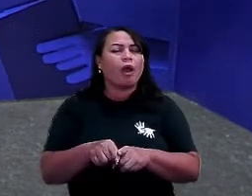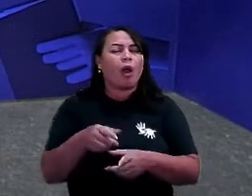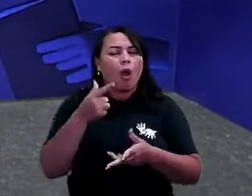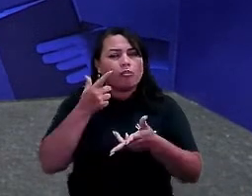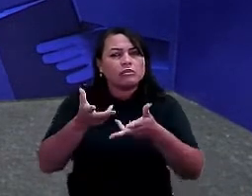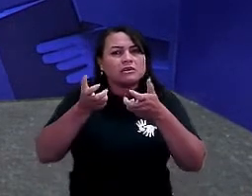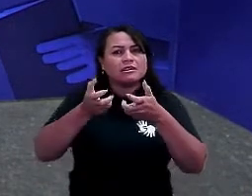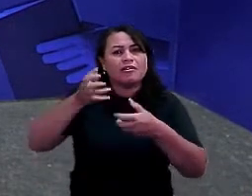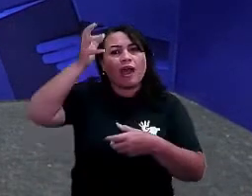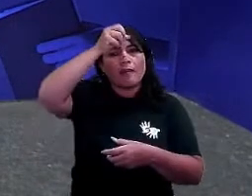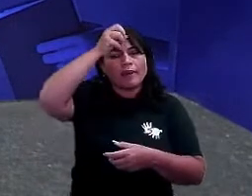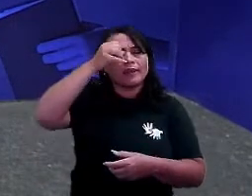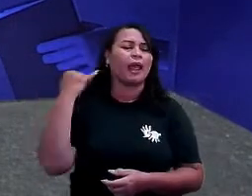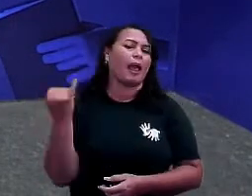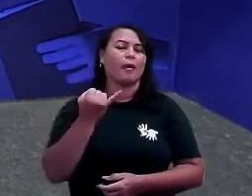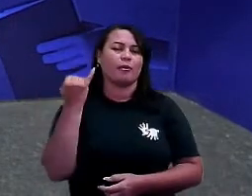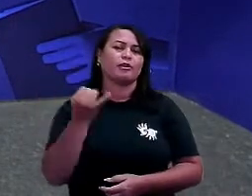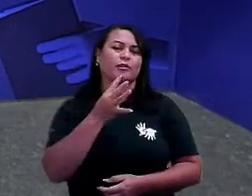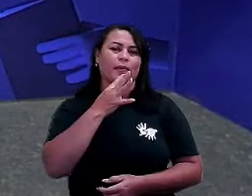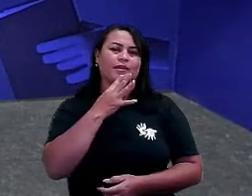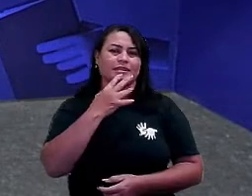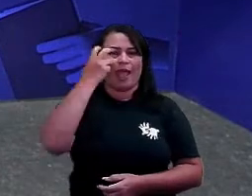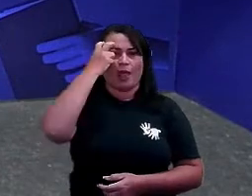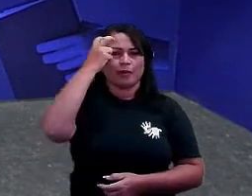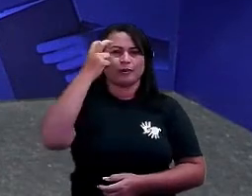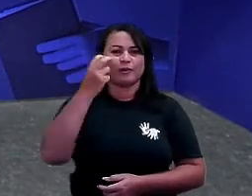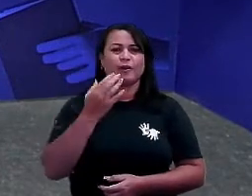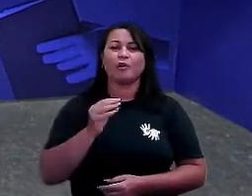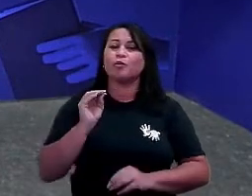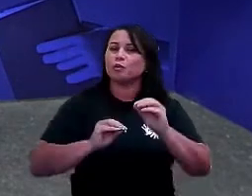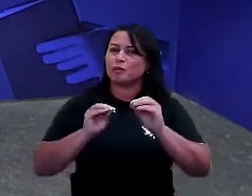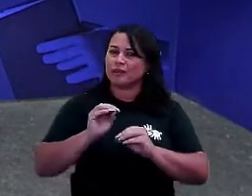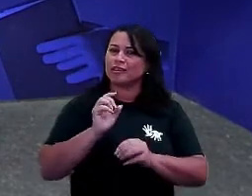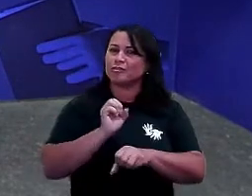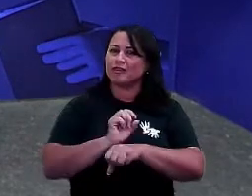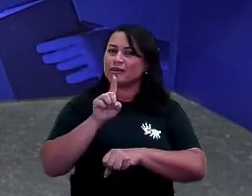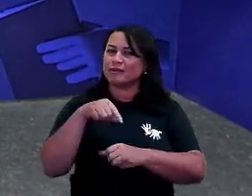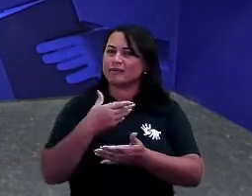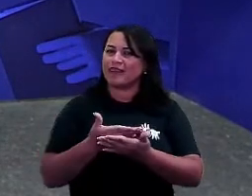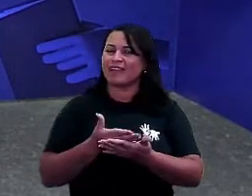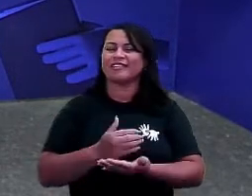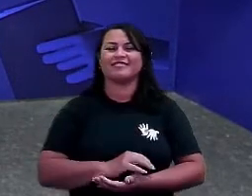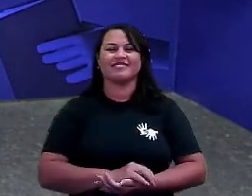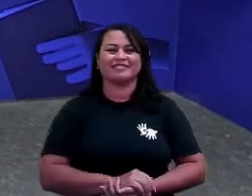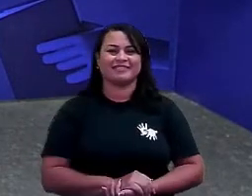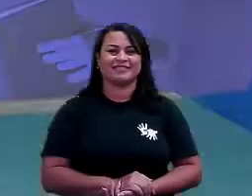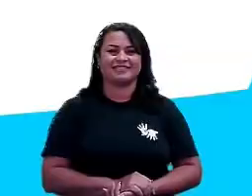se apropriar da nossa cultura. Um beijo e eu espero você na próxima aula.